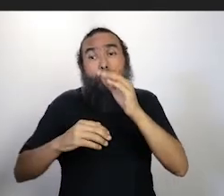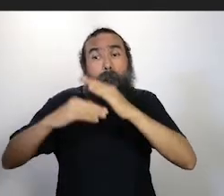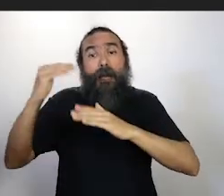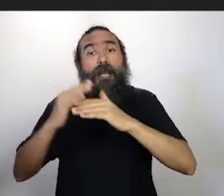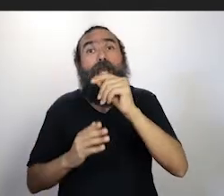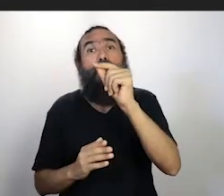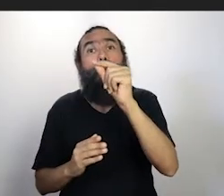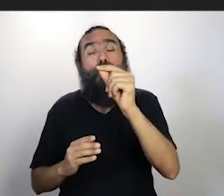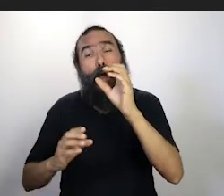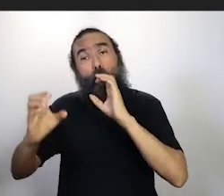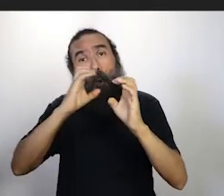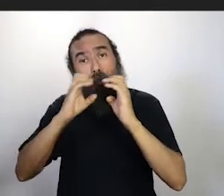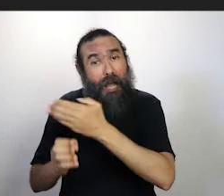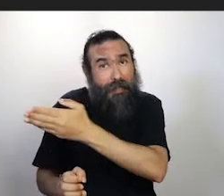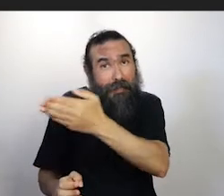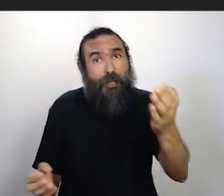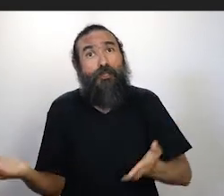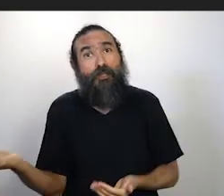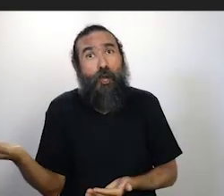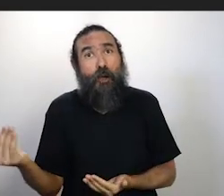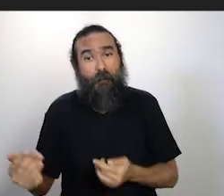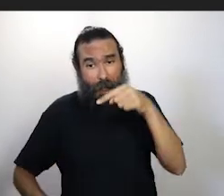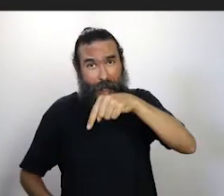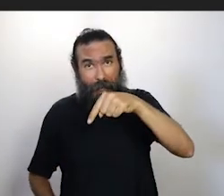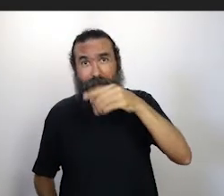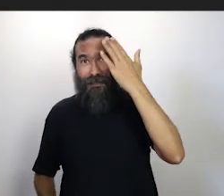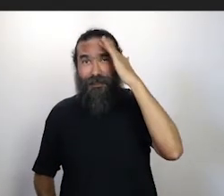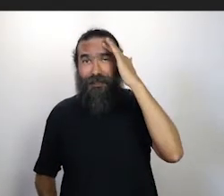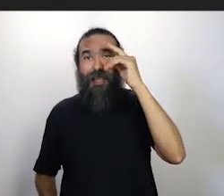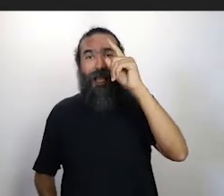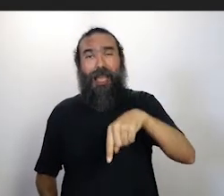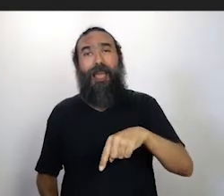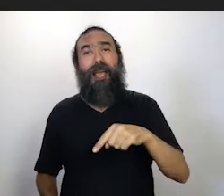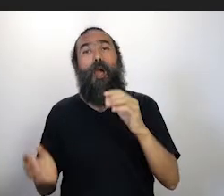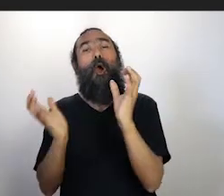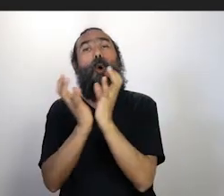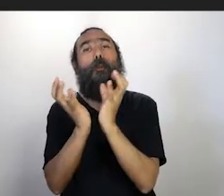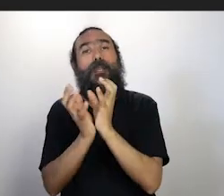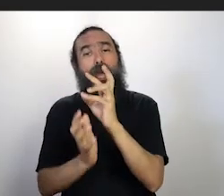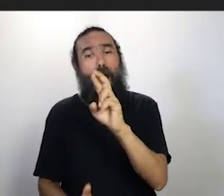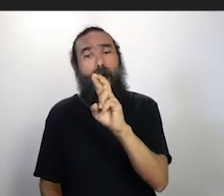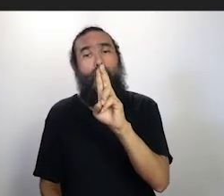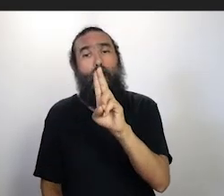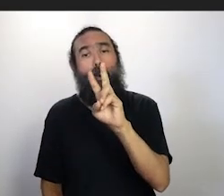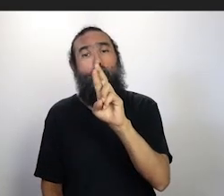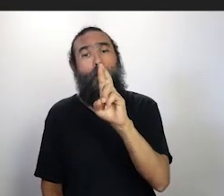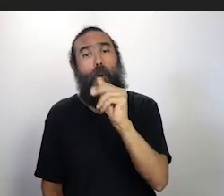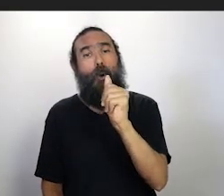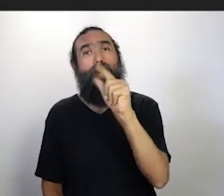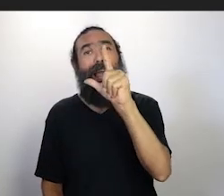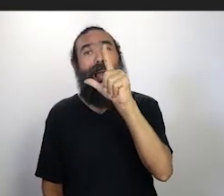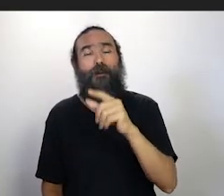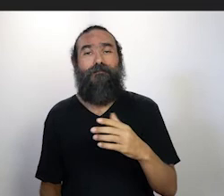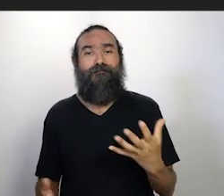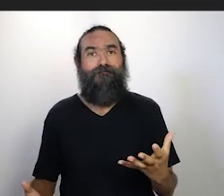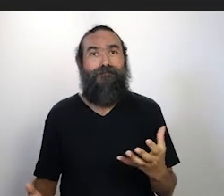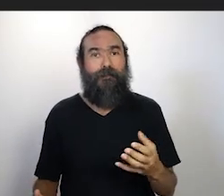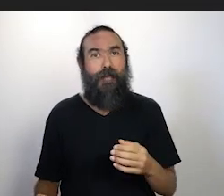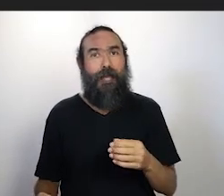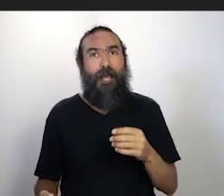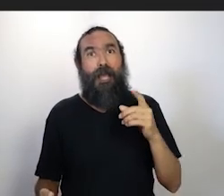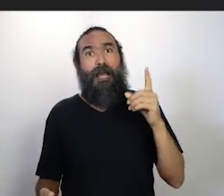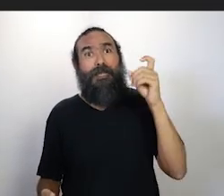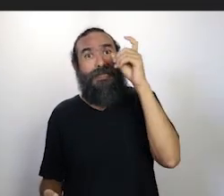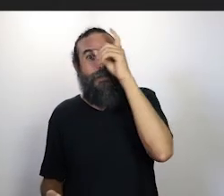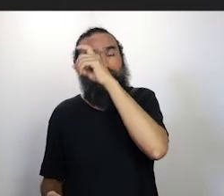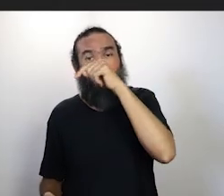Como nós somos uma comunidade rural, o acesso à internet aqui ele é precário, ele não é um acesso livre, nós não